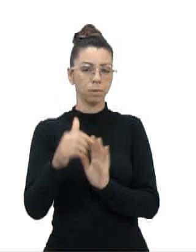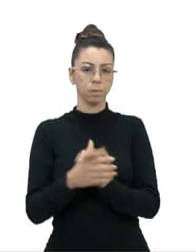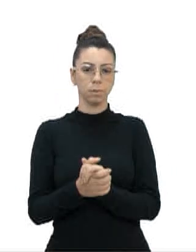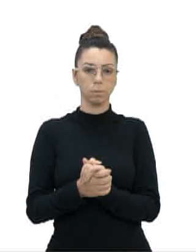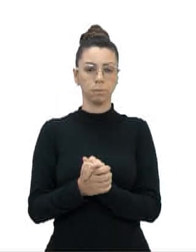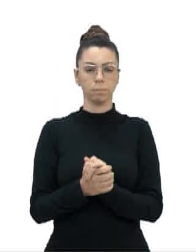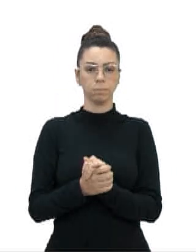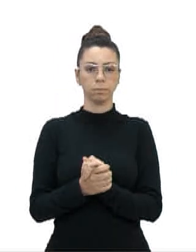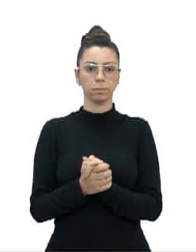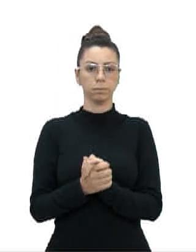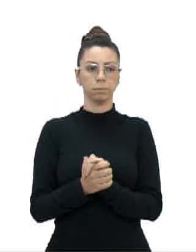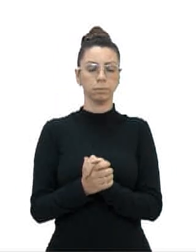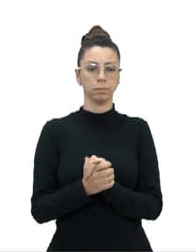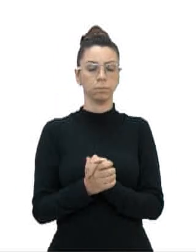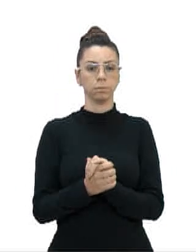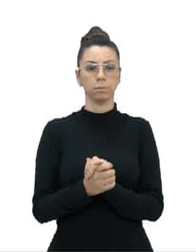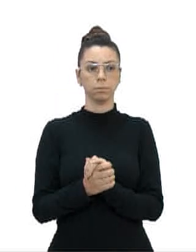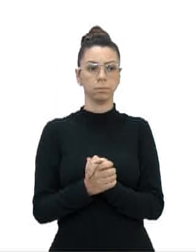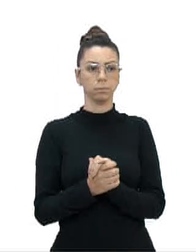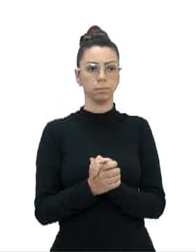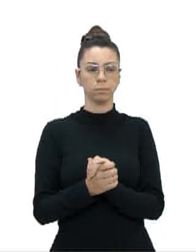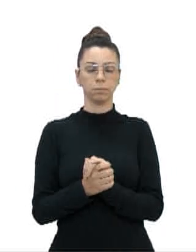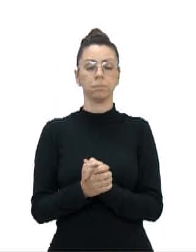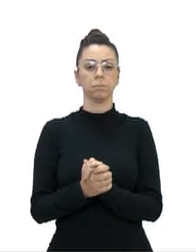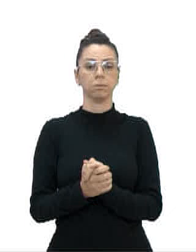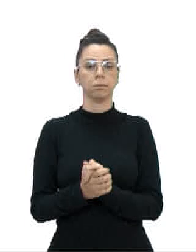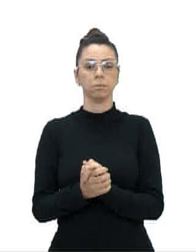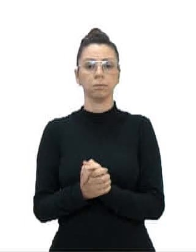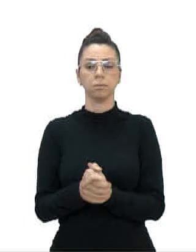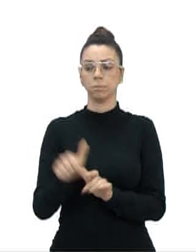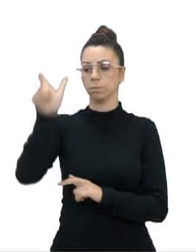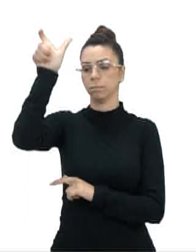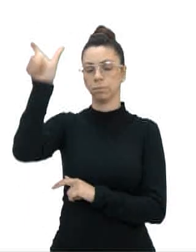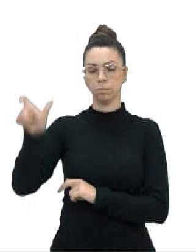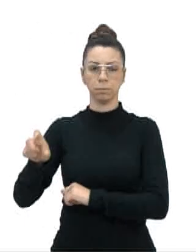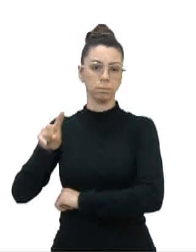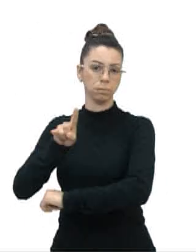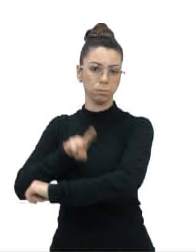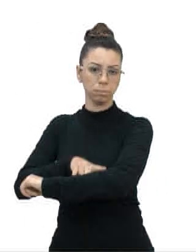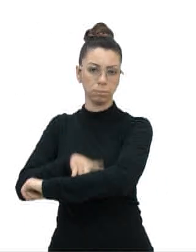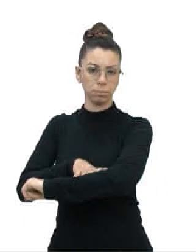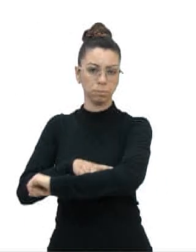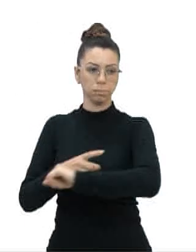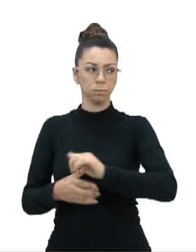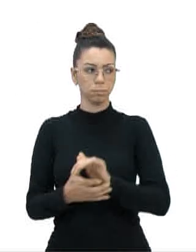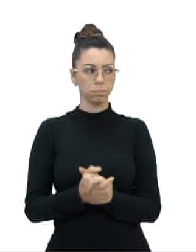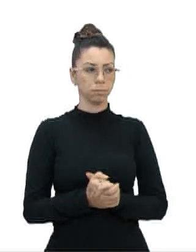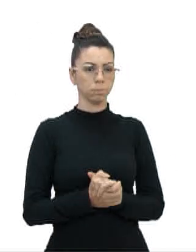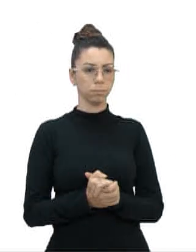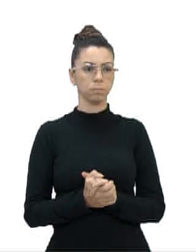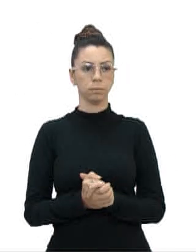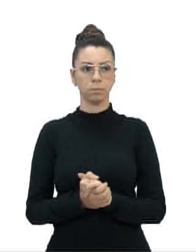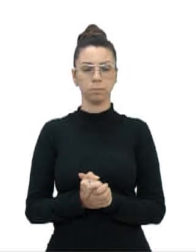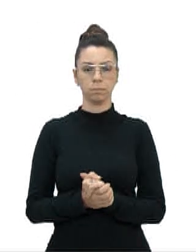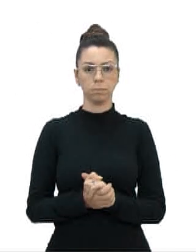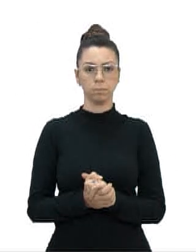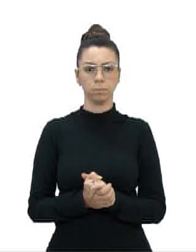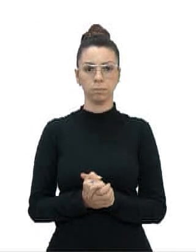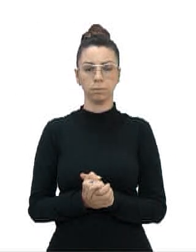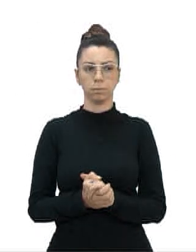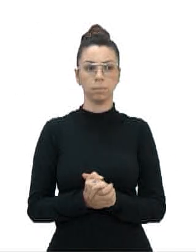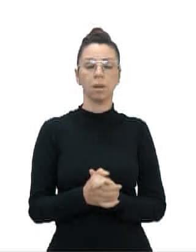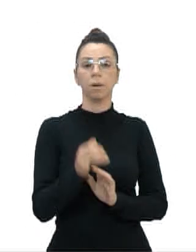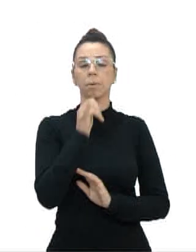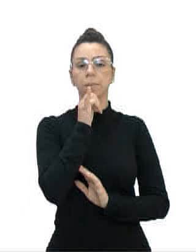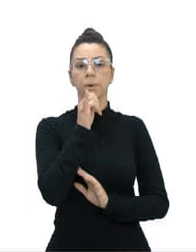despertar, sim? E em el baño, um lavabo, a pia, um espejo. Por